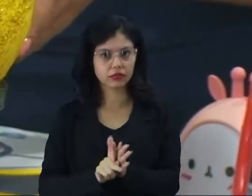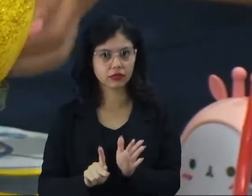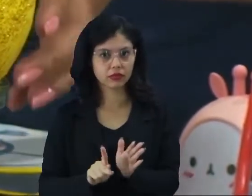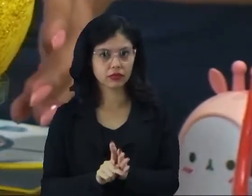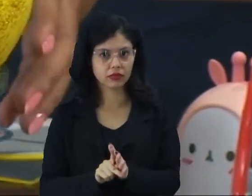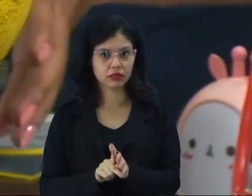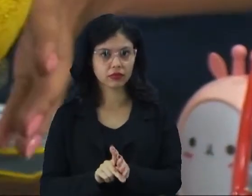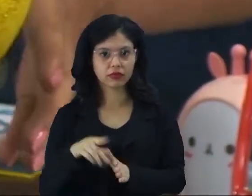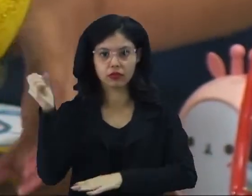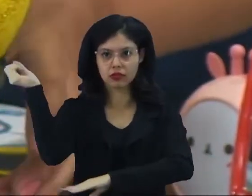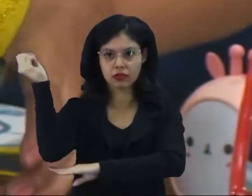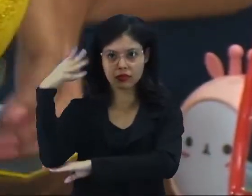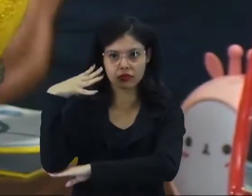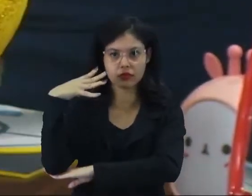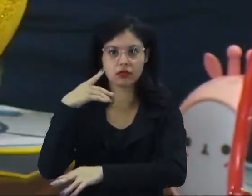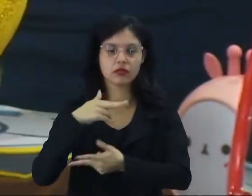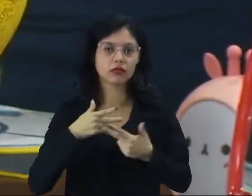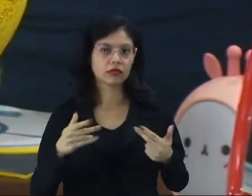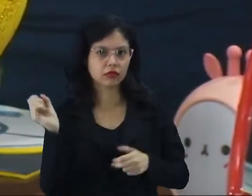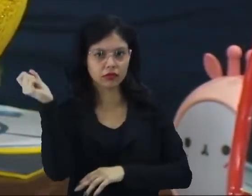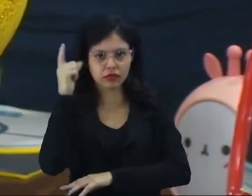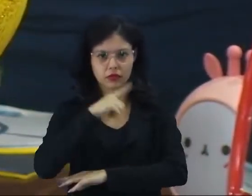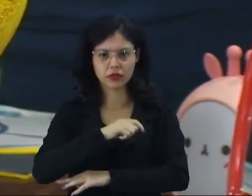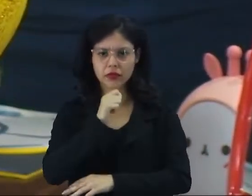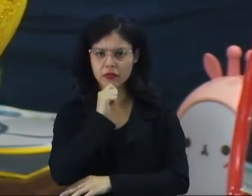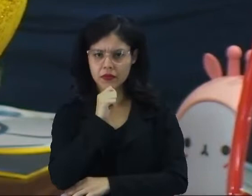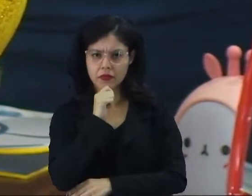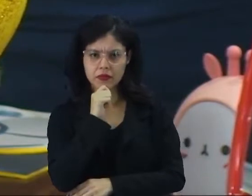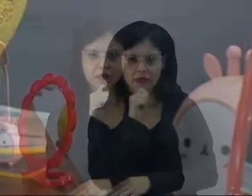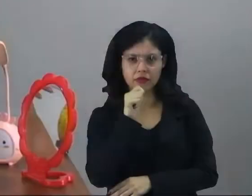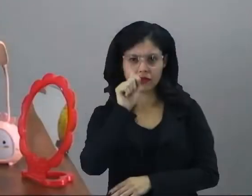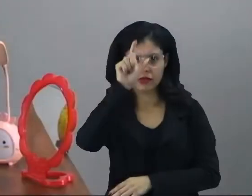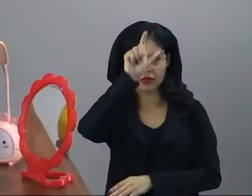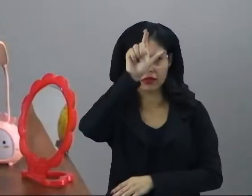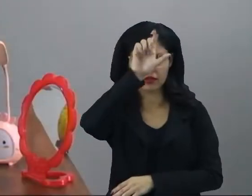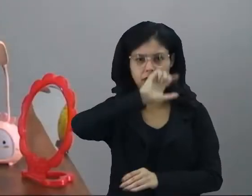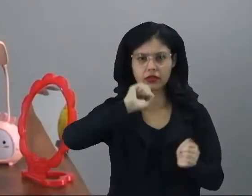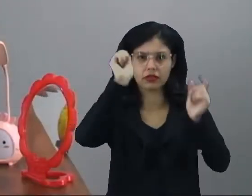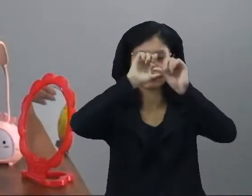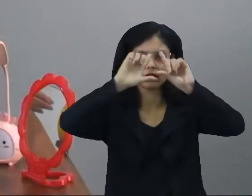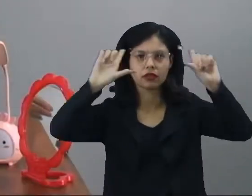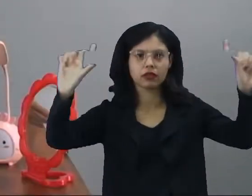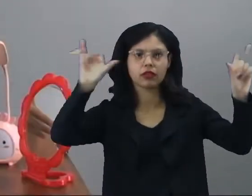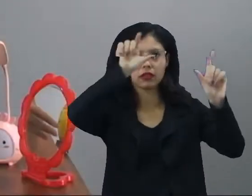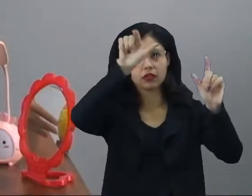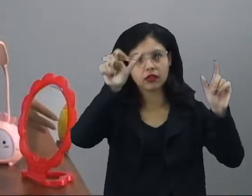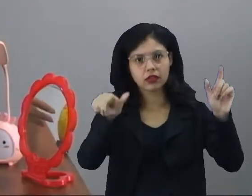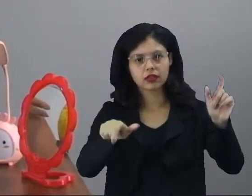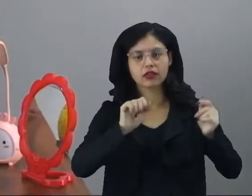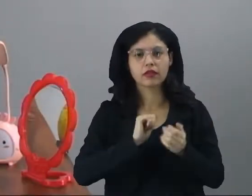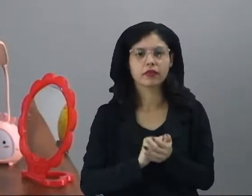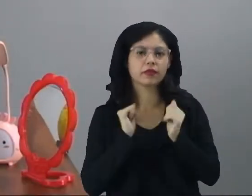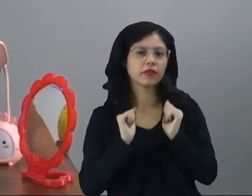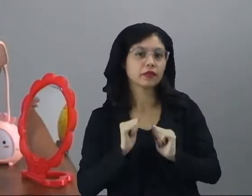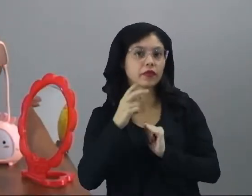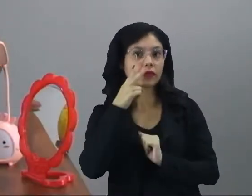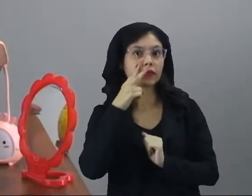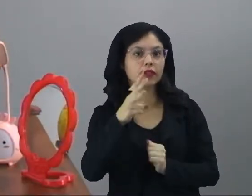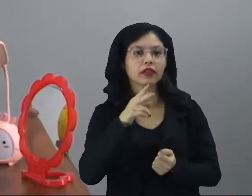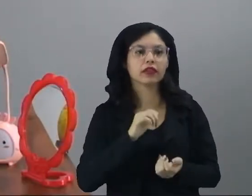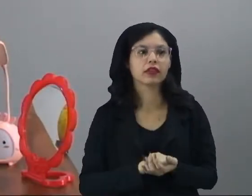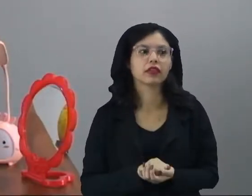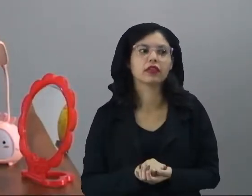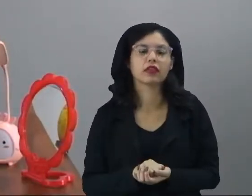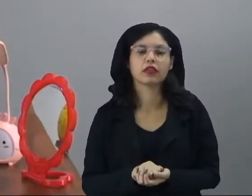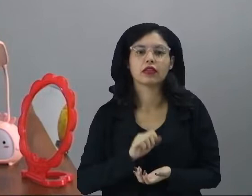Sol. Então, quando a lua está bem bonita lá no sol, lá no céu, desculpa, que nós podemos ver quando a gente